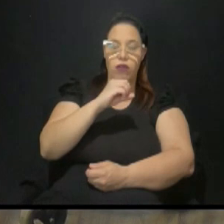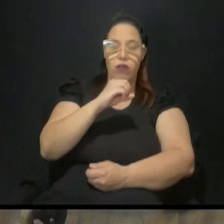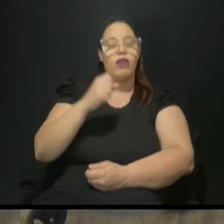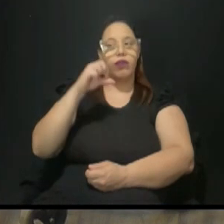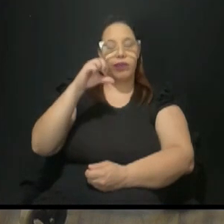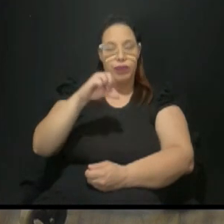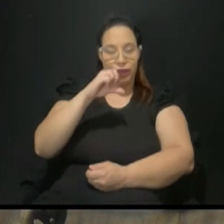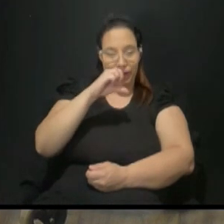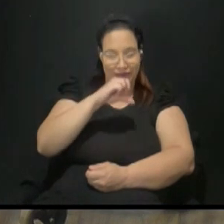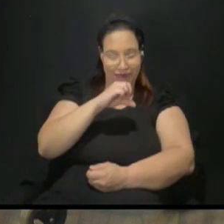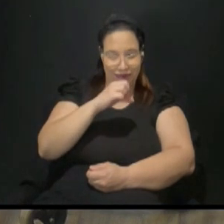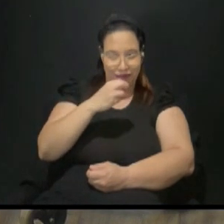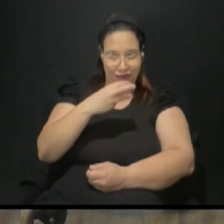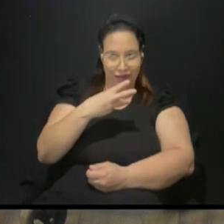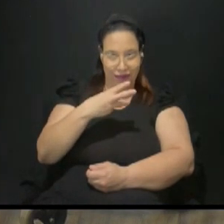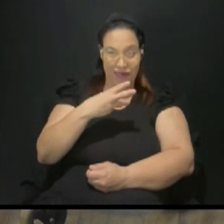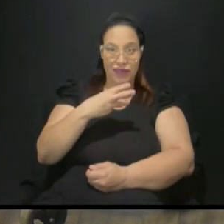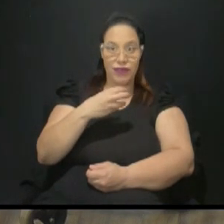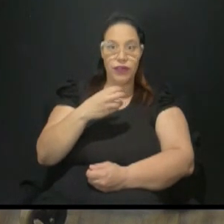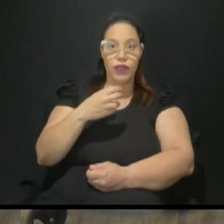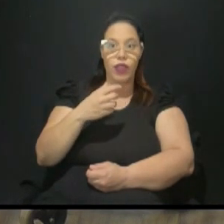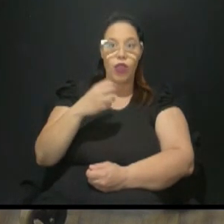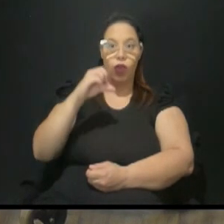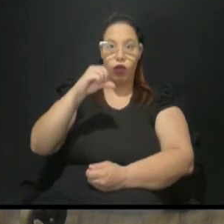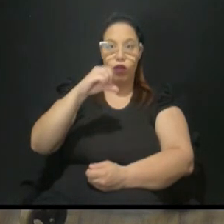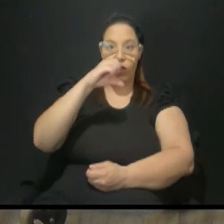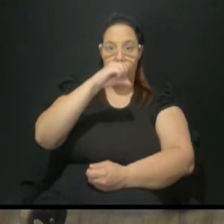99215-5360. Então vamos lá,